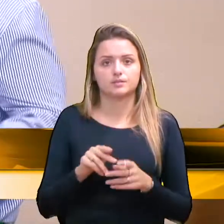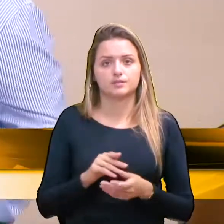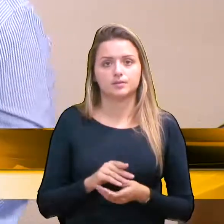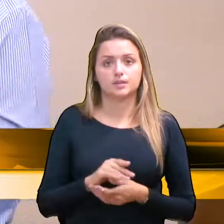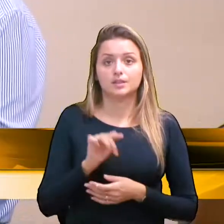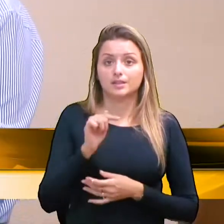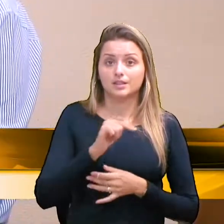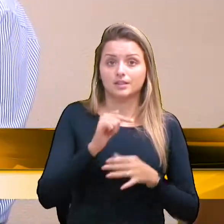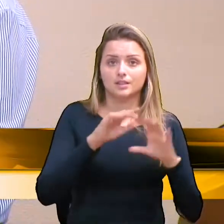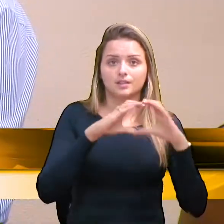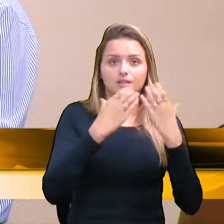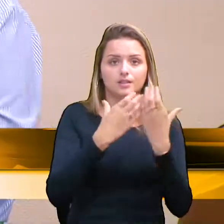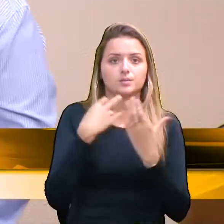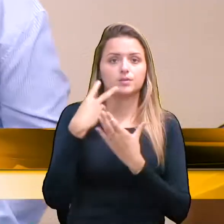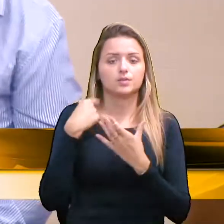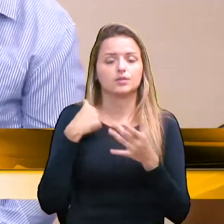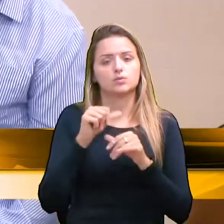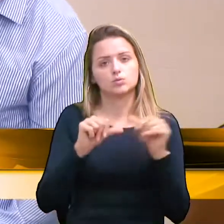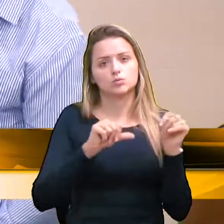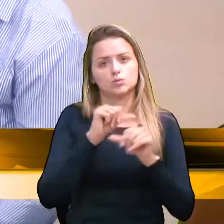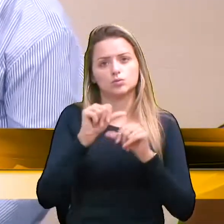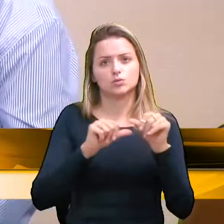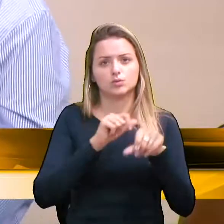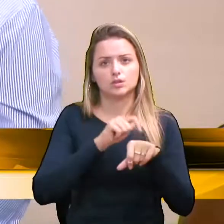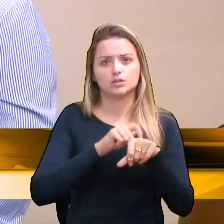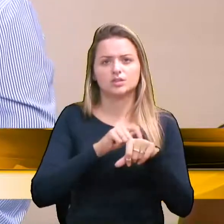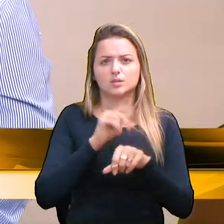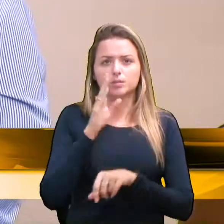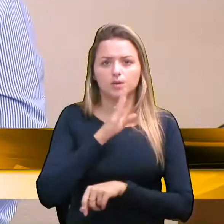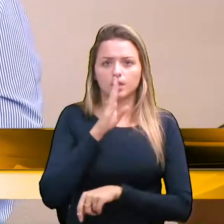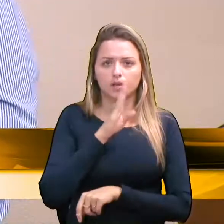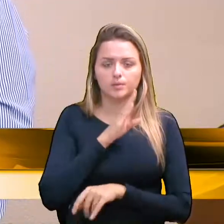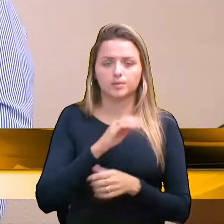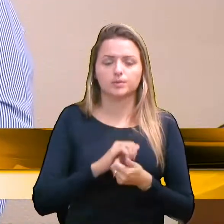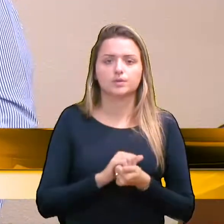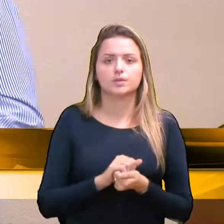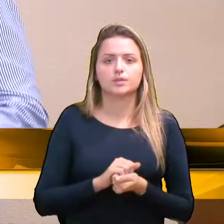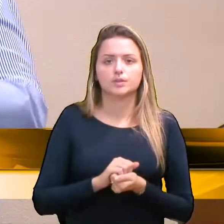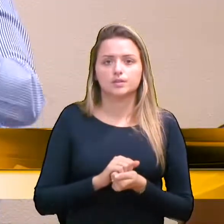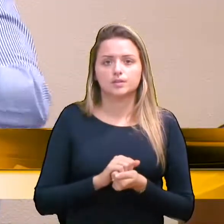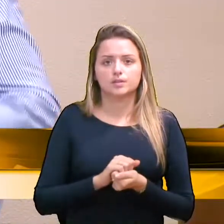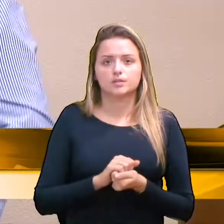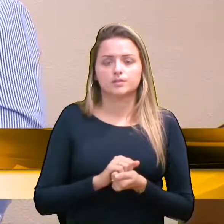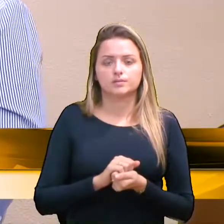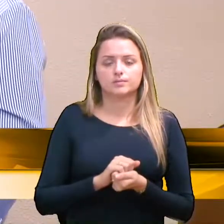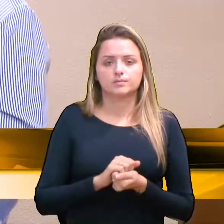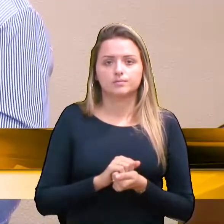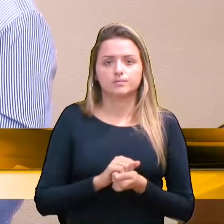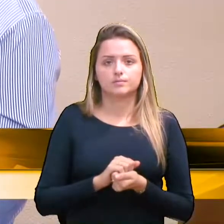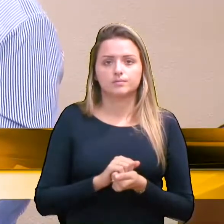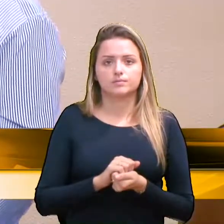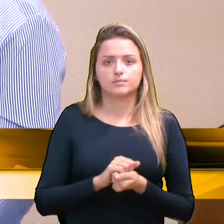na casa eu quero tocar de assunto, questão de mesmo que seja rápido, a questão de